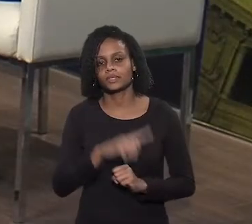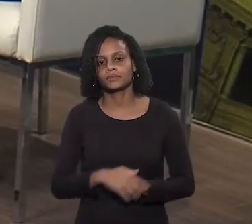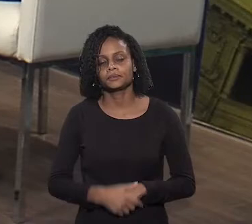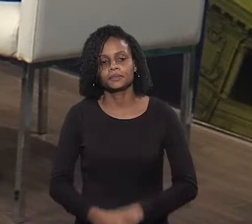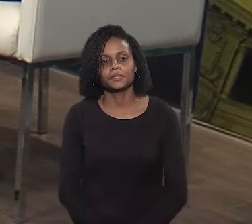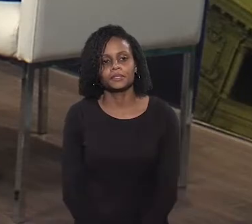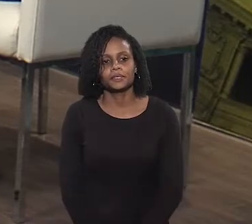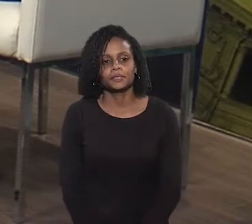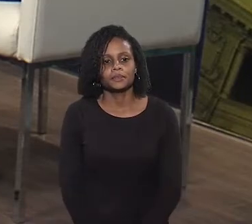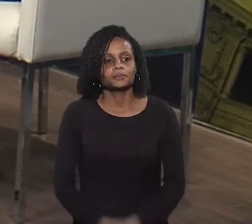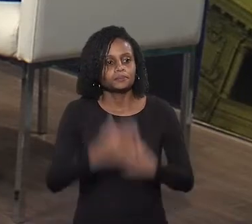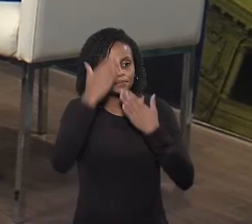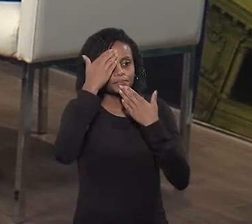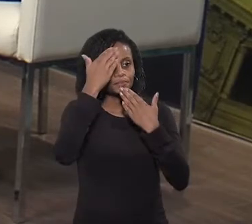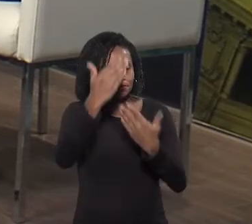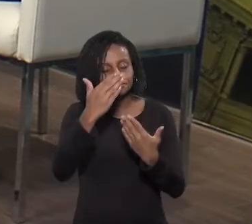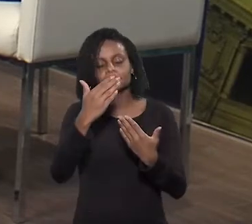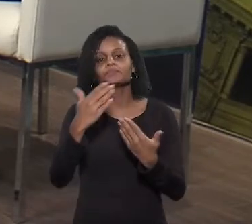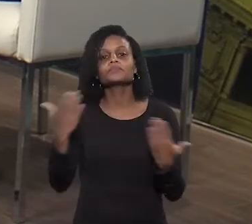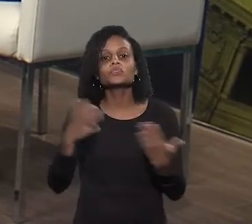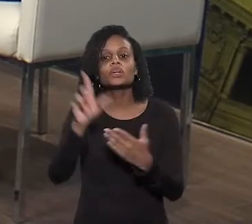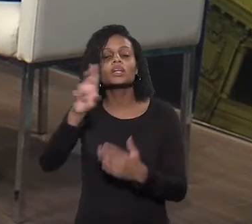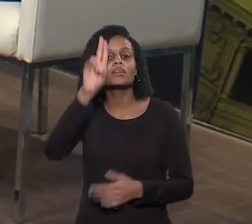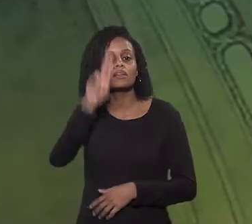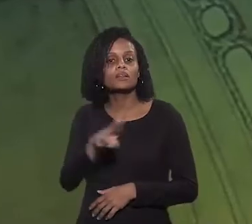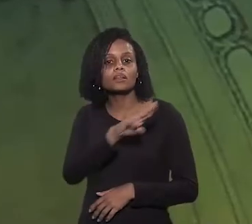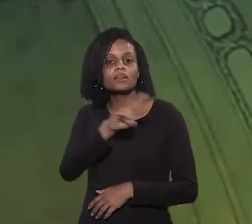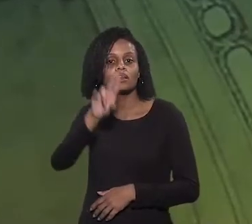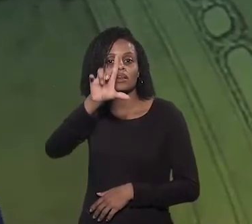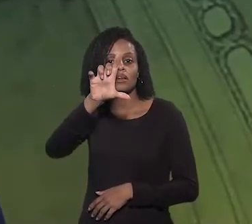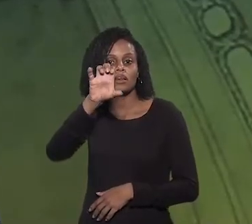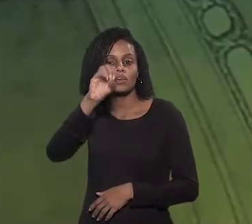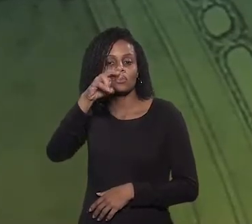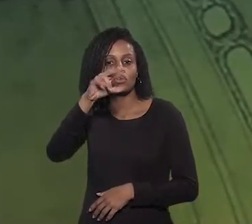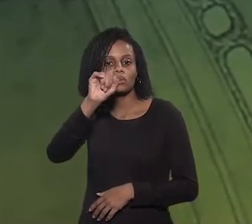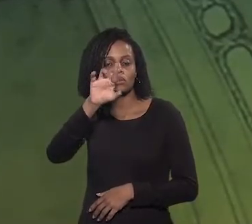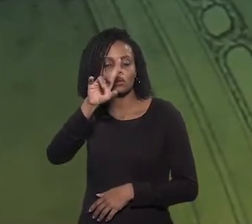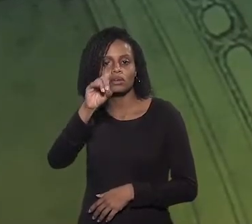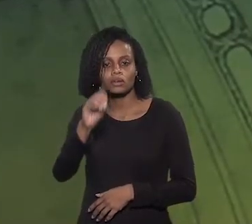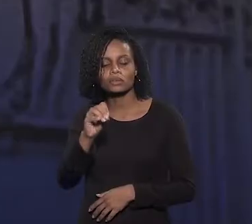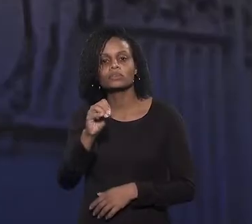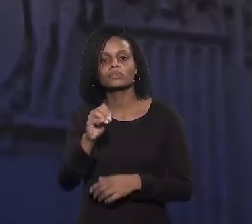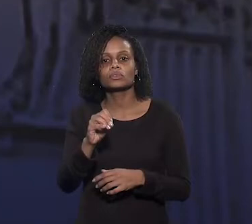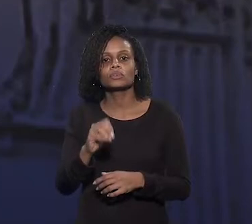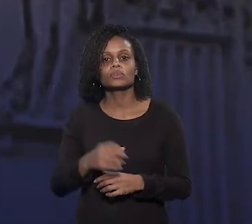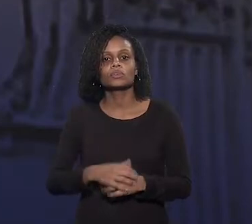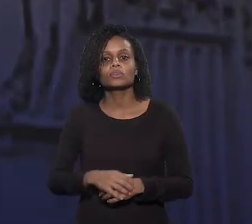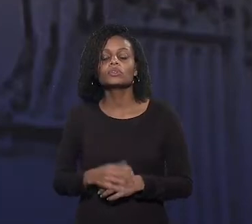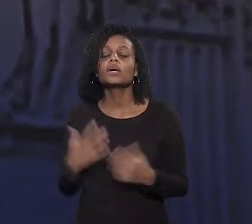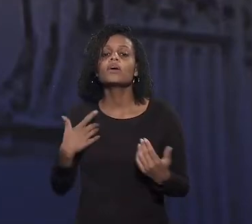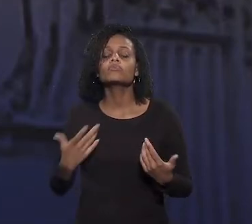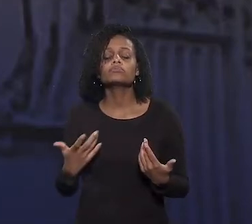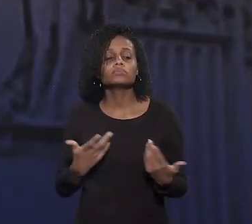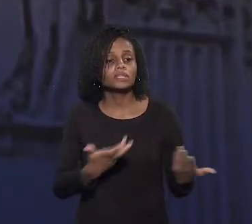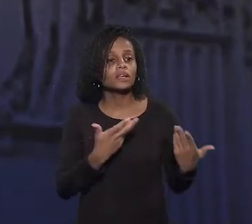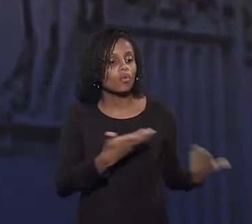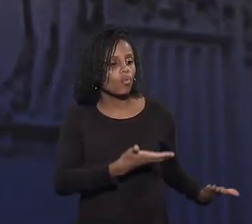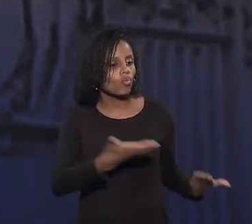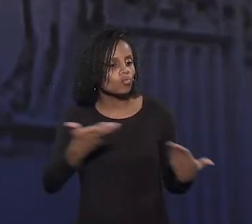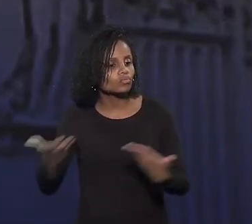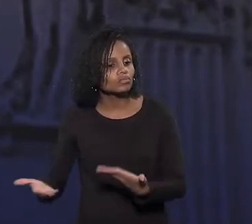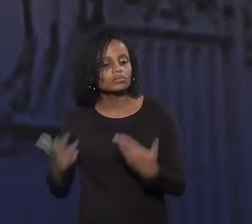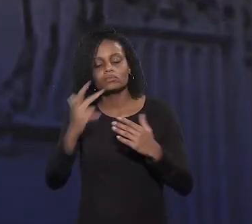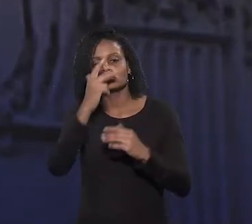Obrigada, Alexandre. O Frei Leonardo quer terminar, falar alguma conclusão? Simplesmente convidar a sociedade, né, a que